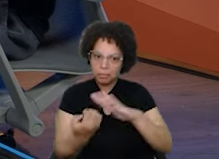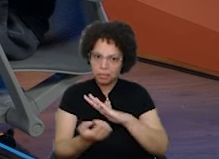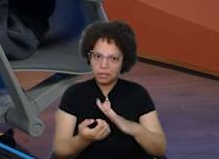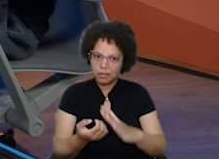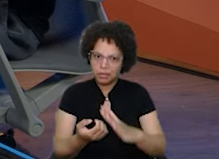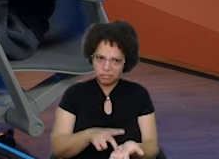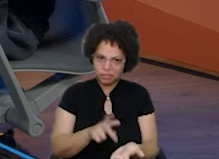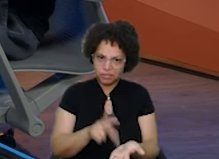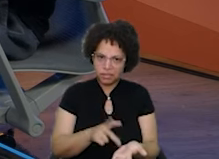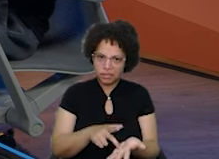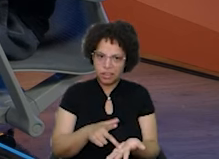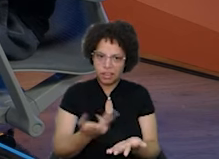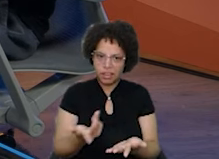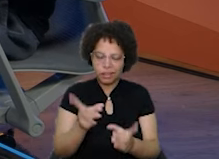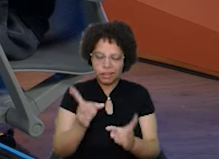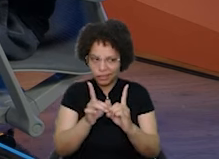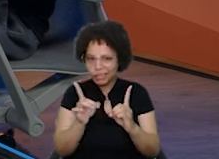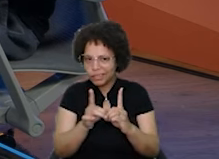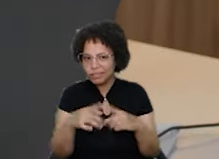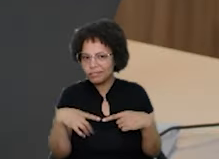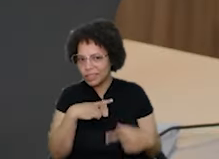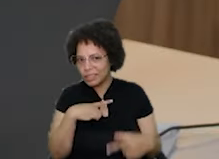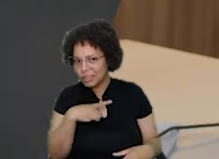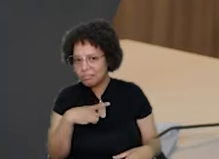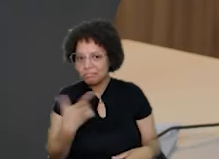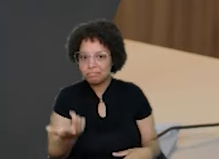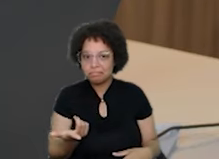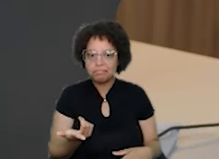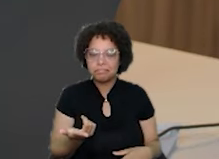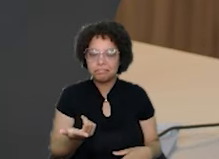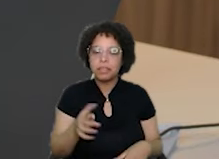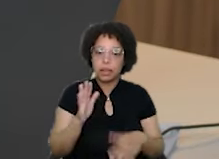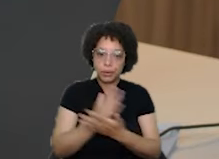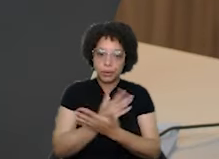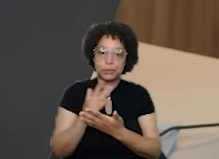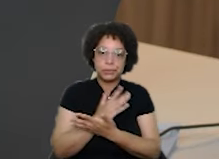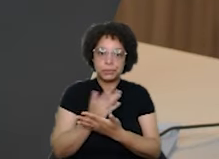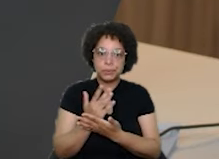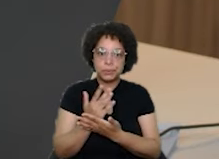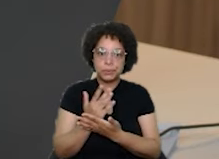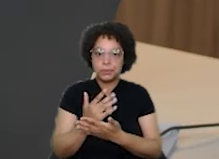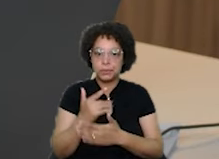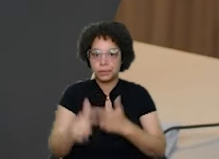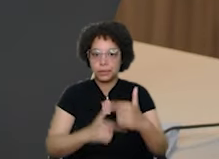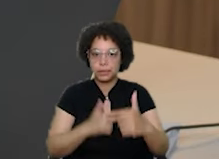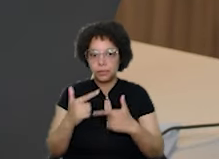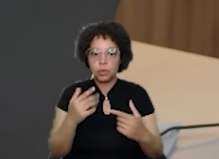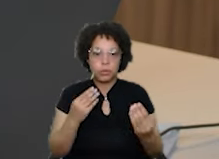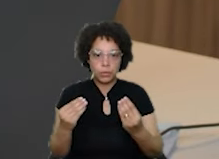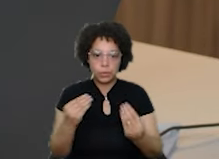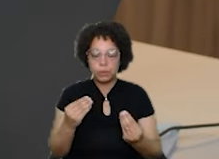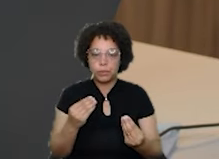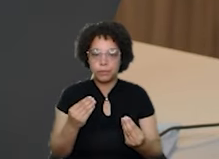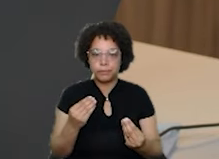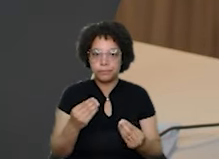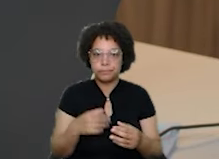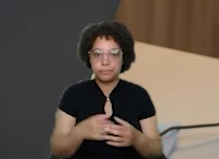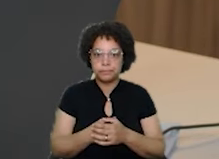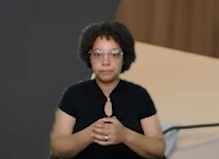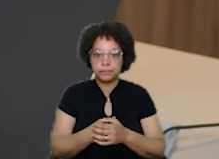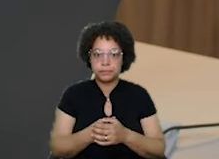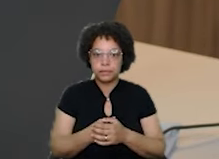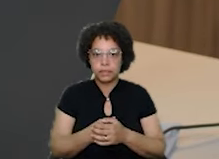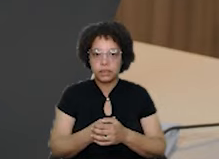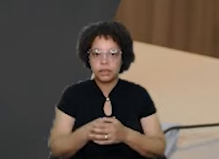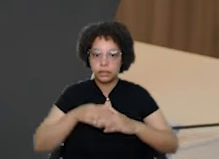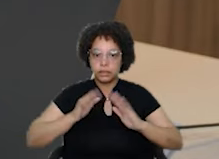atendendo nesse canal né e existem alguns recursos né como eh enfim a gente pode até citar aqui você já